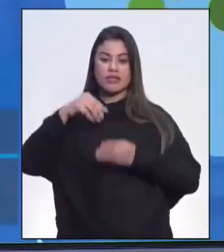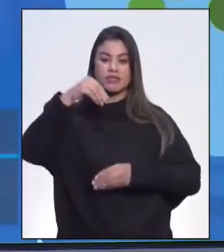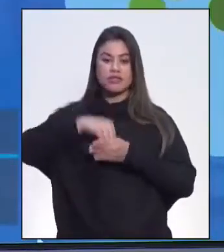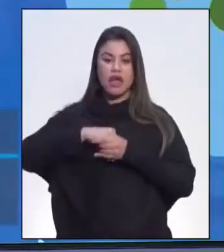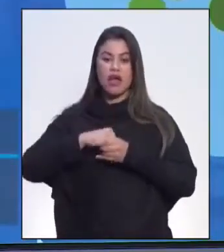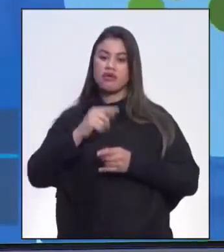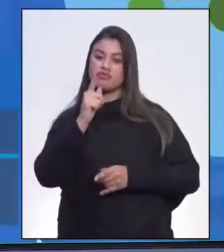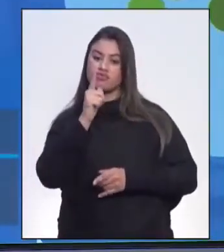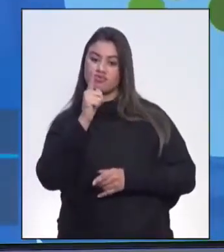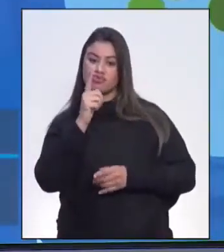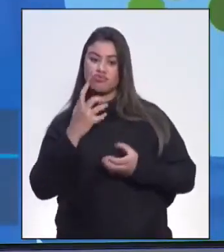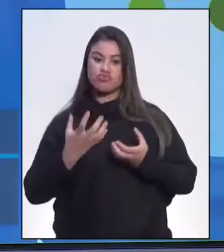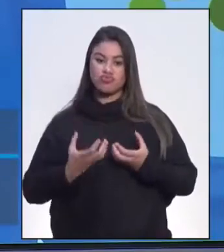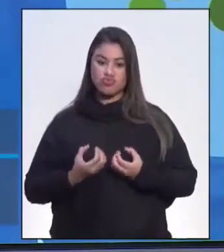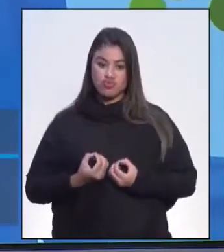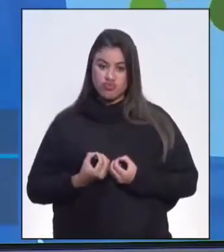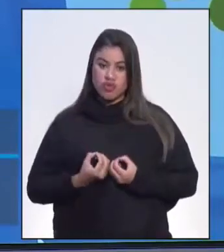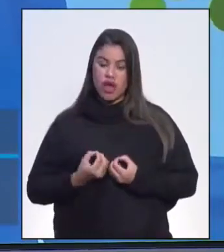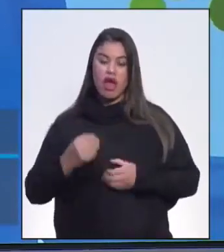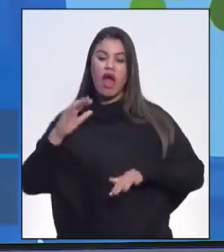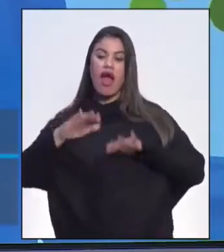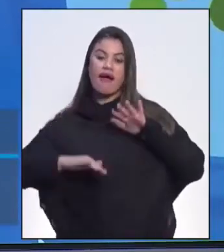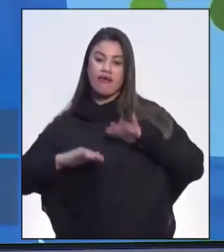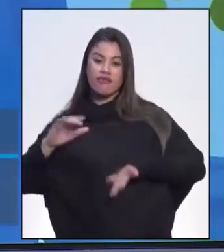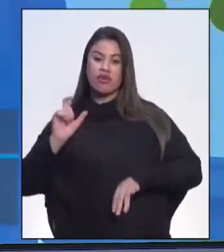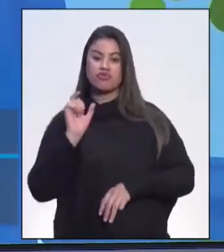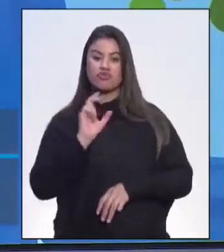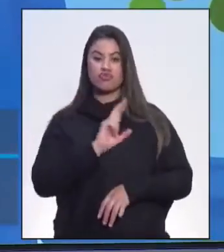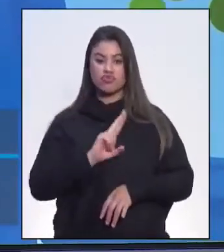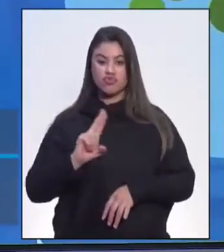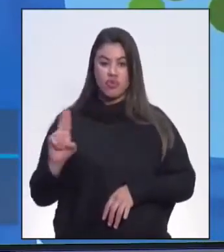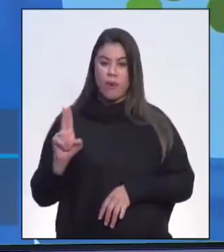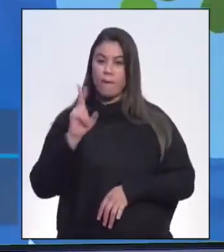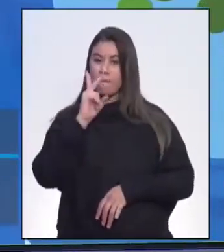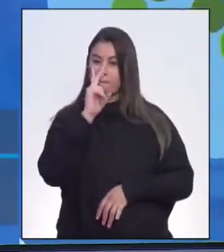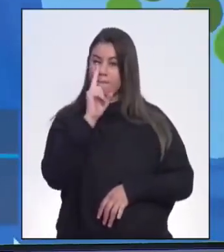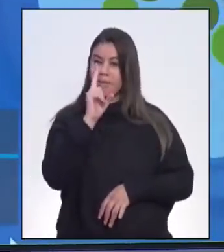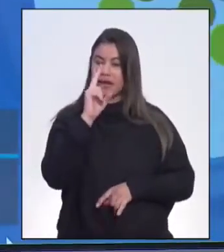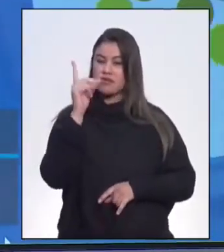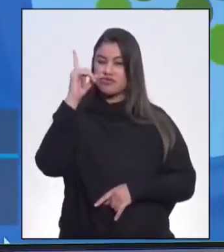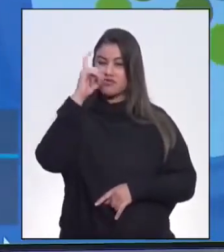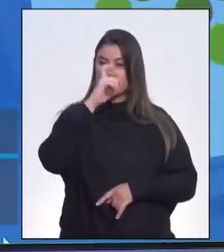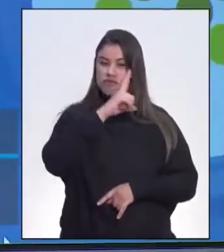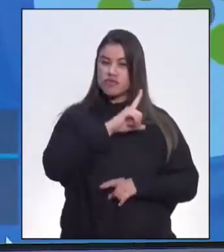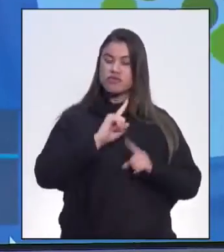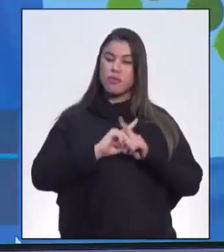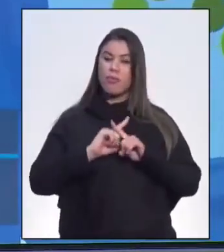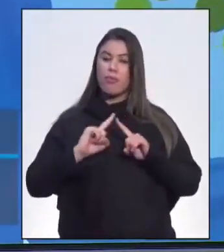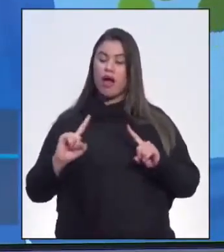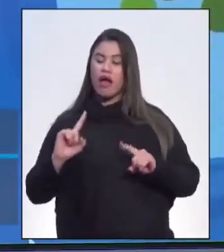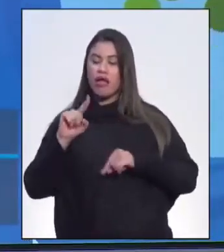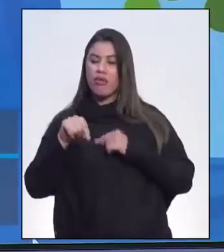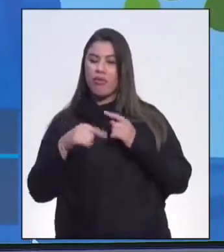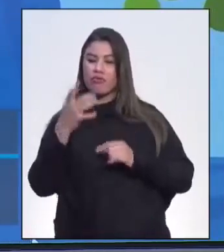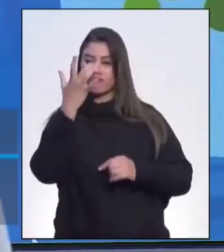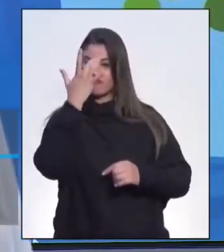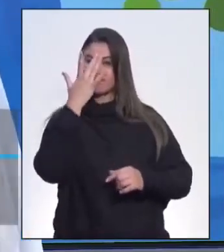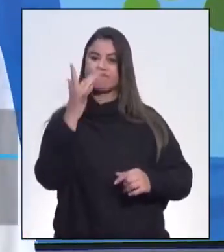a ideia, às vezes o nomezinho parece complicado, mas depois que a gente vai aprendendo, vai vendo que é para facilitar, não é para dificultar. Tá